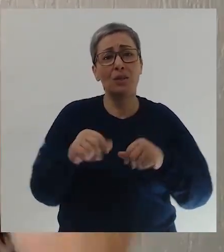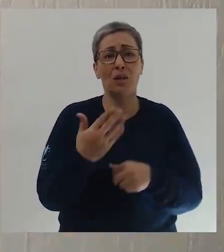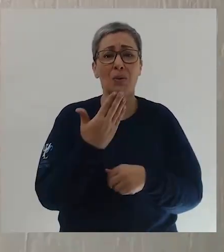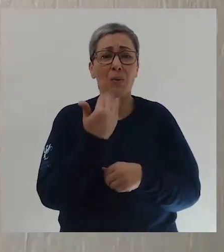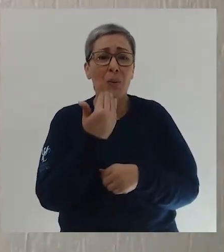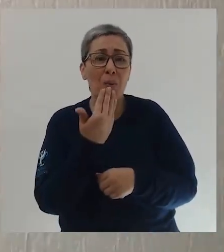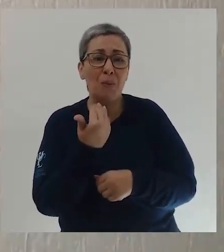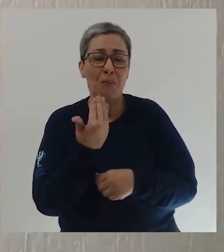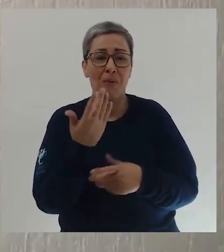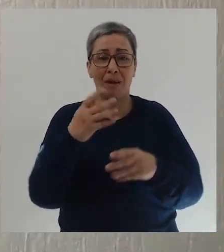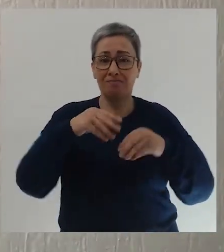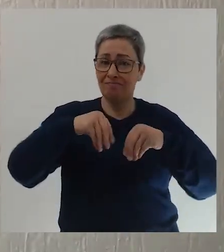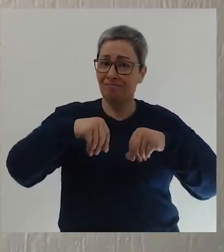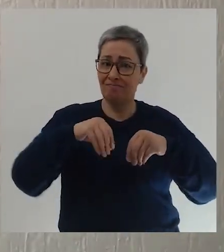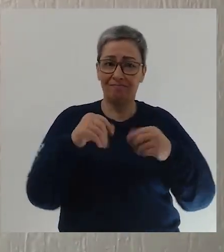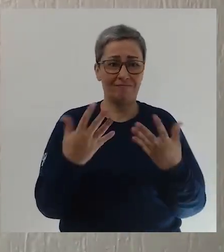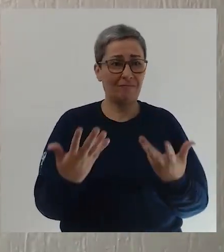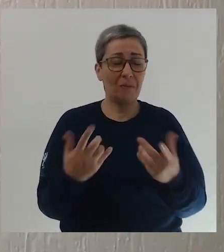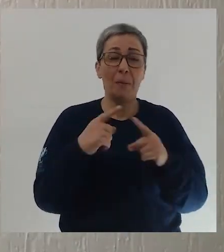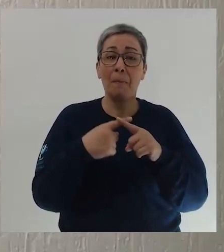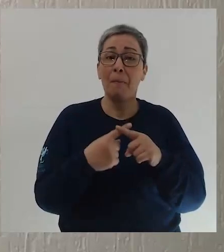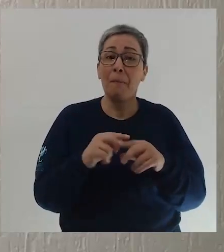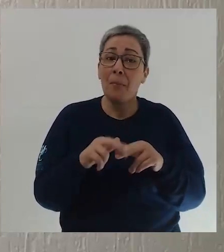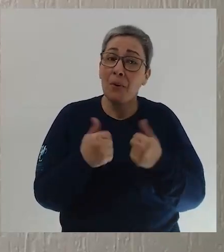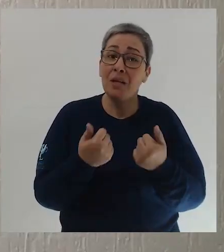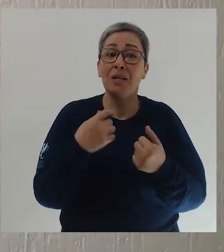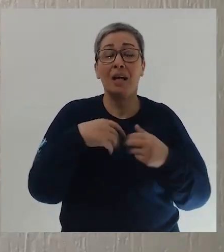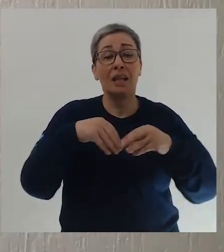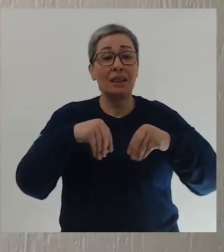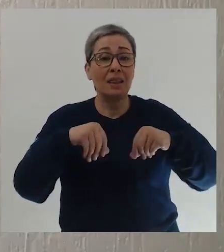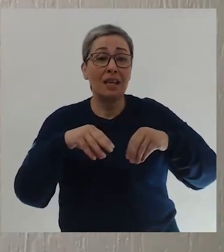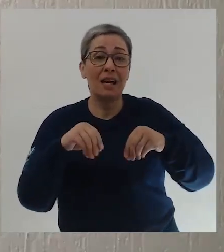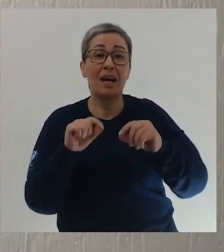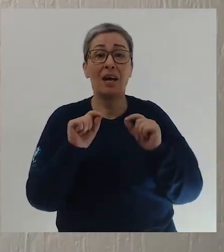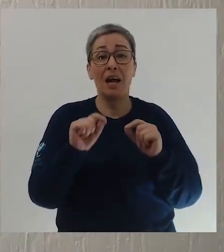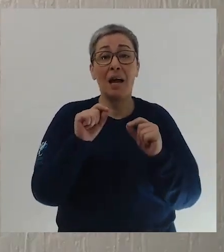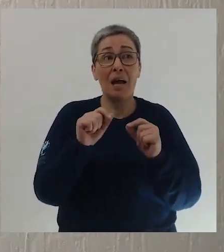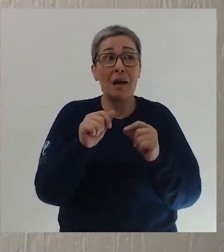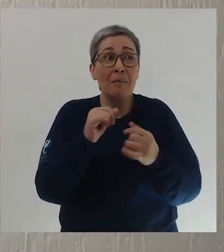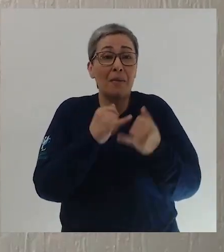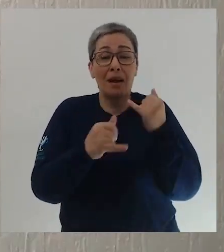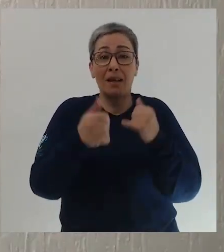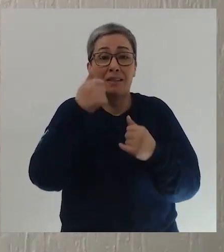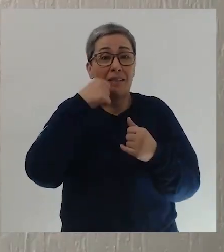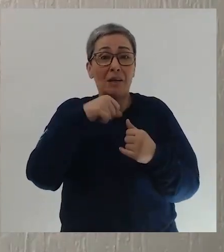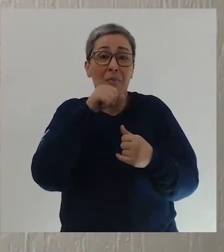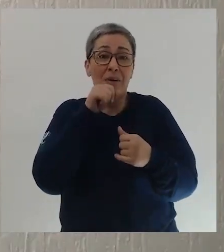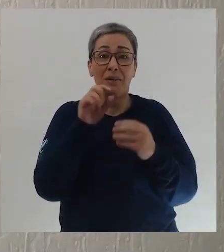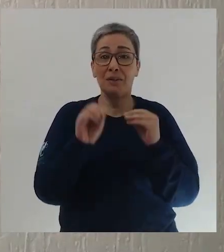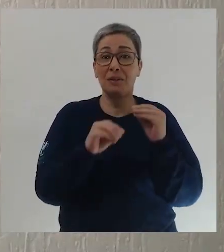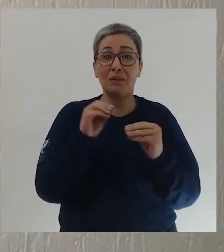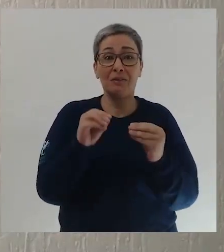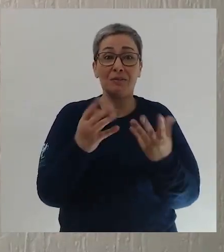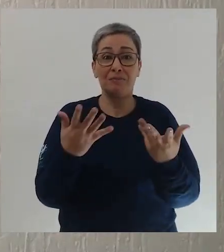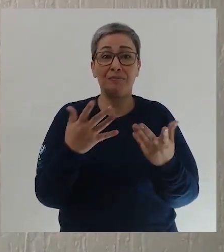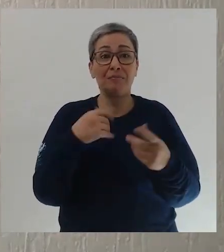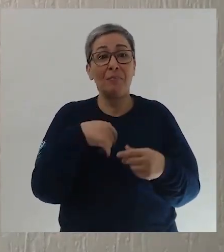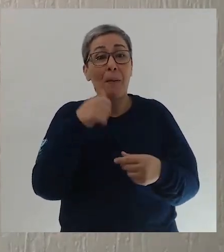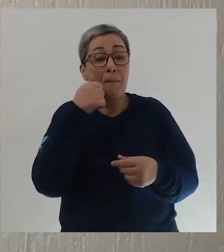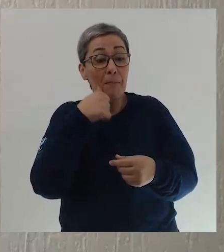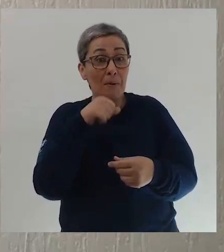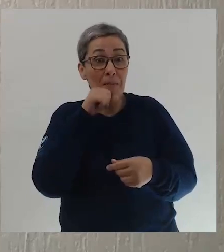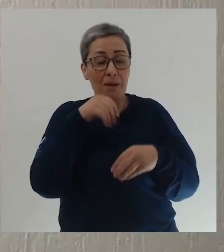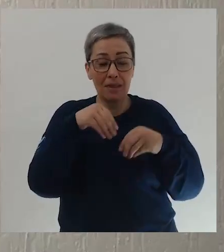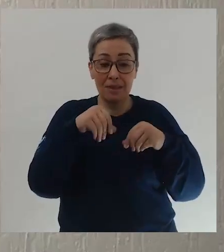o alimento que nos nutre vem da terra, né? Por isso que eles consideram a terra a nossa mãe, né? Quem já ouviu aí falar sobre